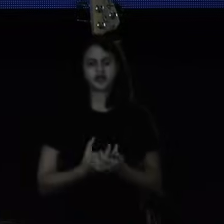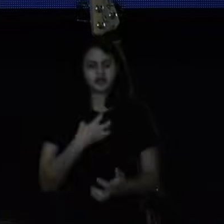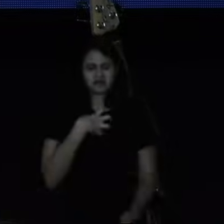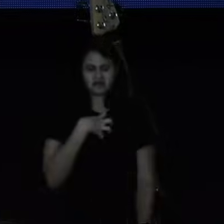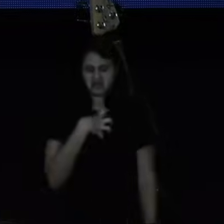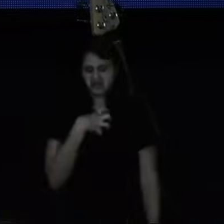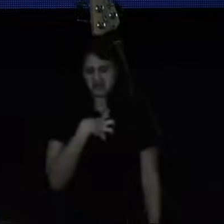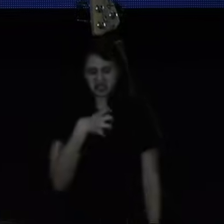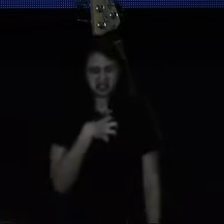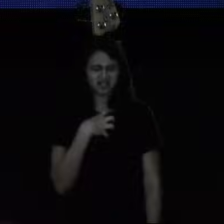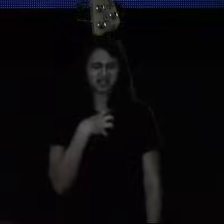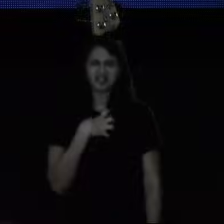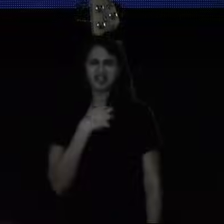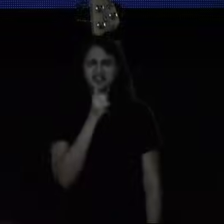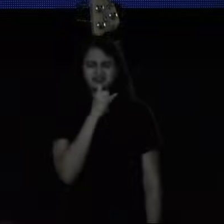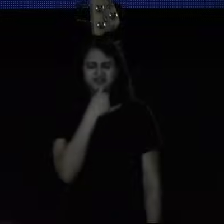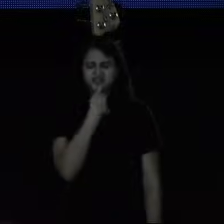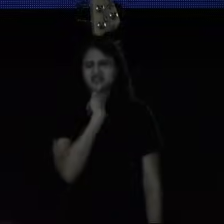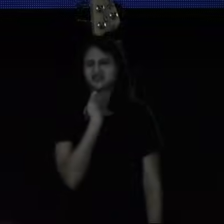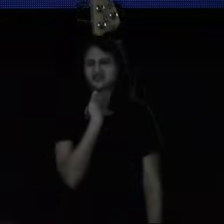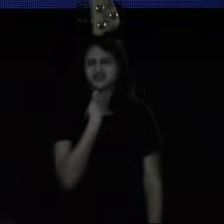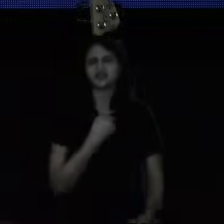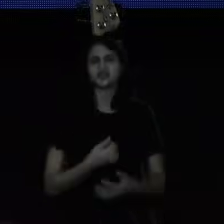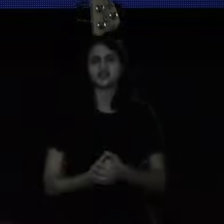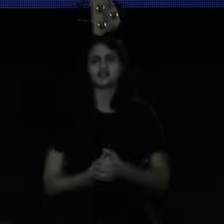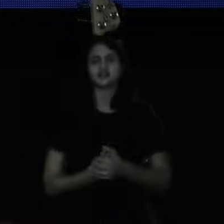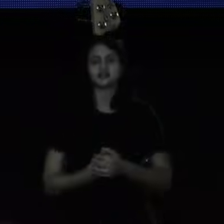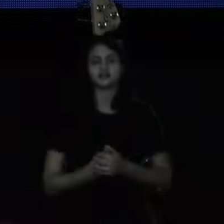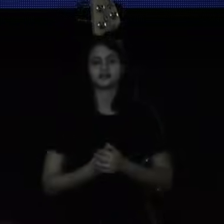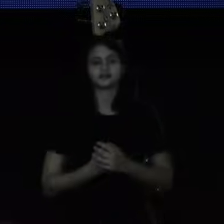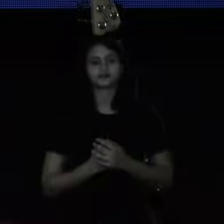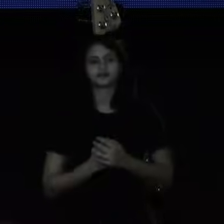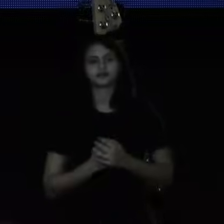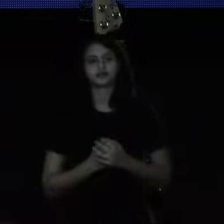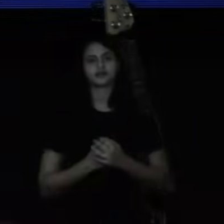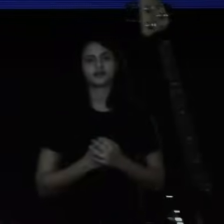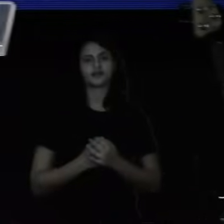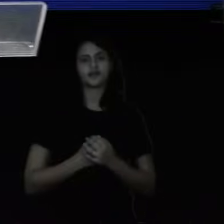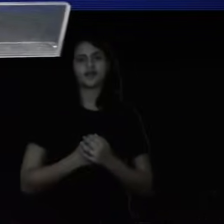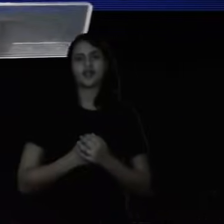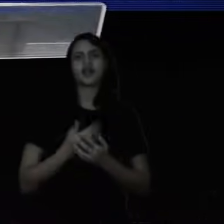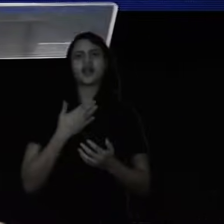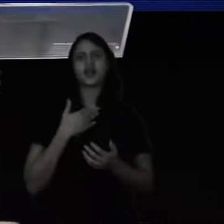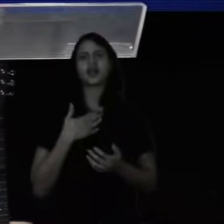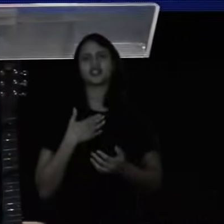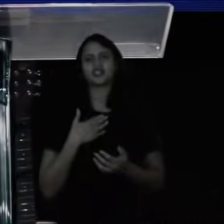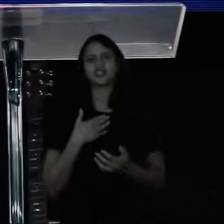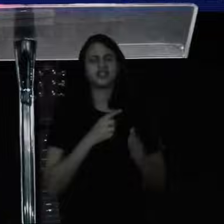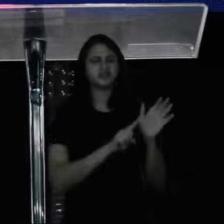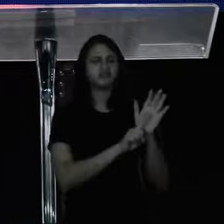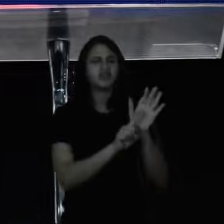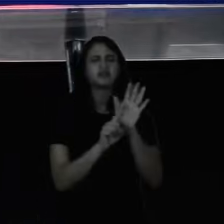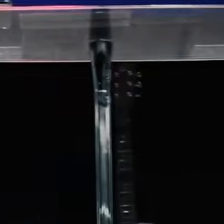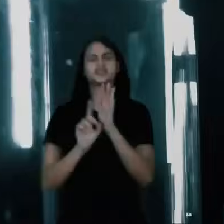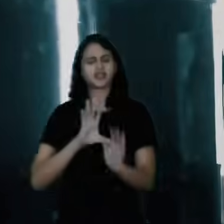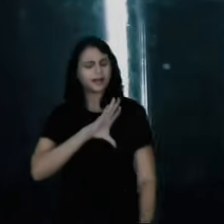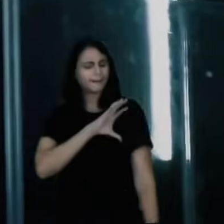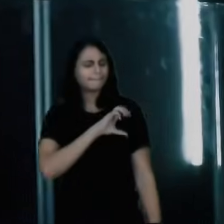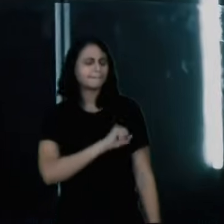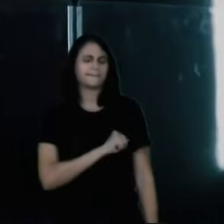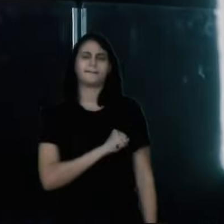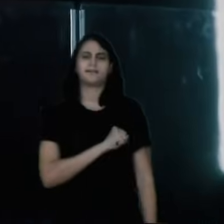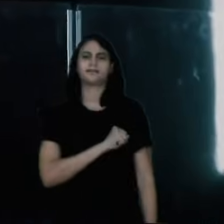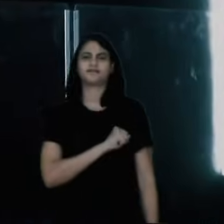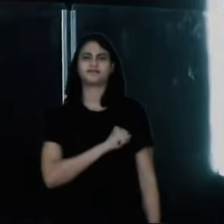de raiva, a forma negativa com quem ofendeu, rejeitou, a gente vai dar uma aula de amor. Blitz de